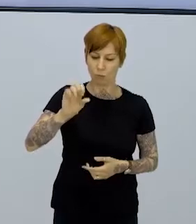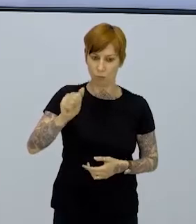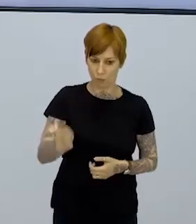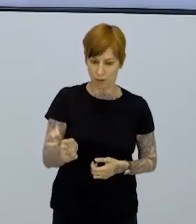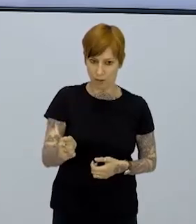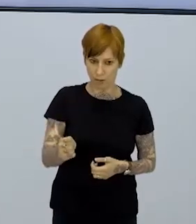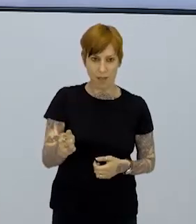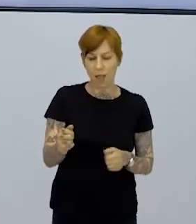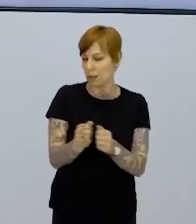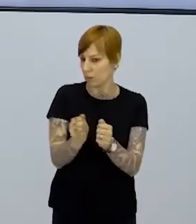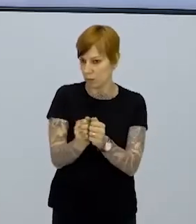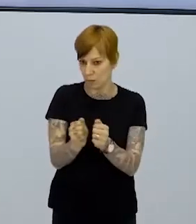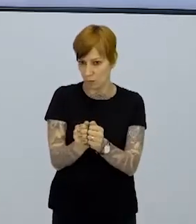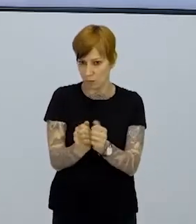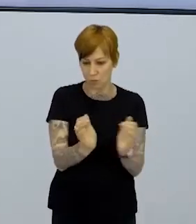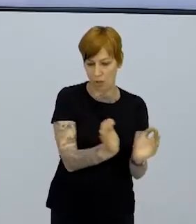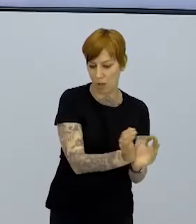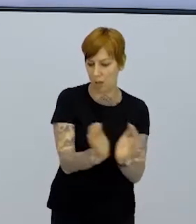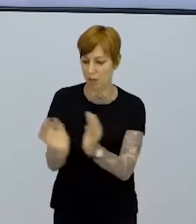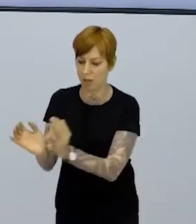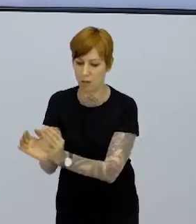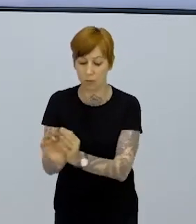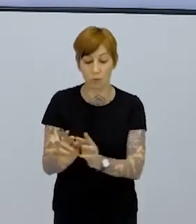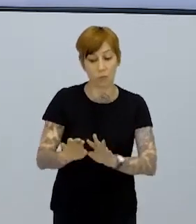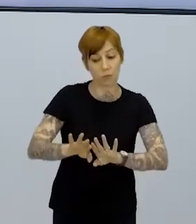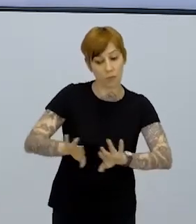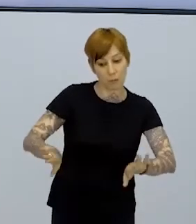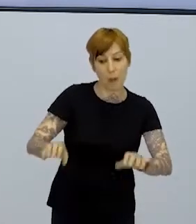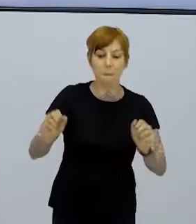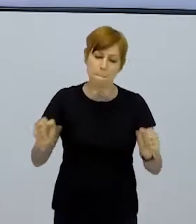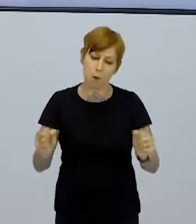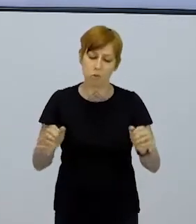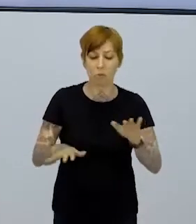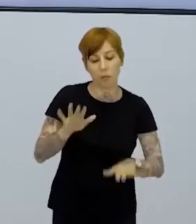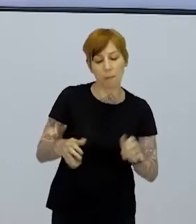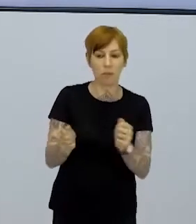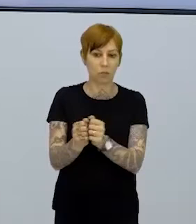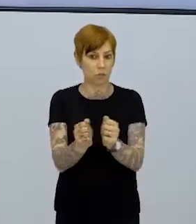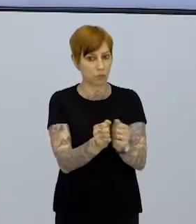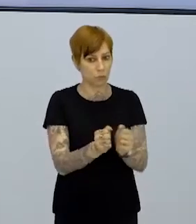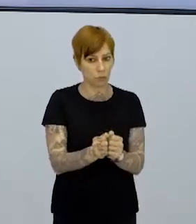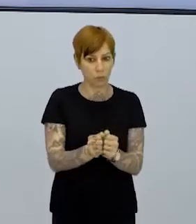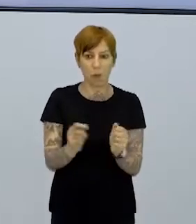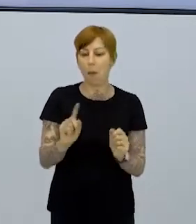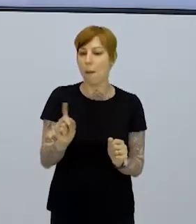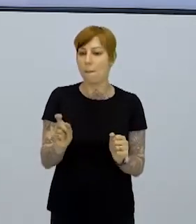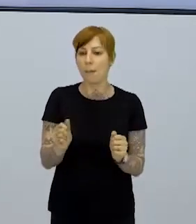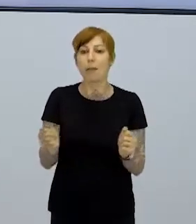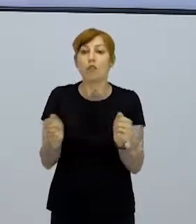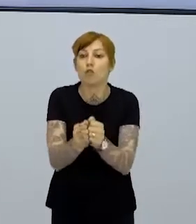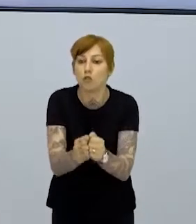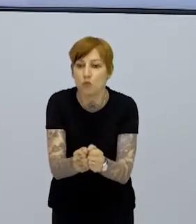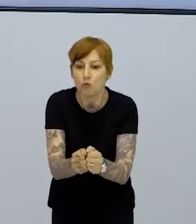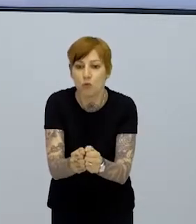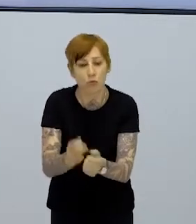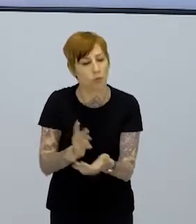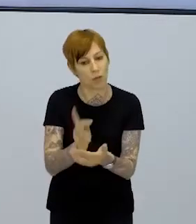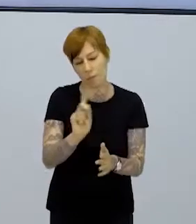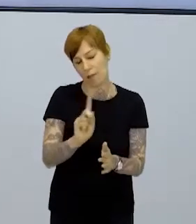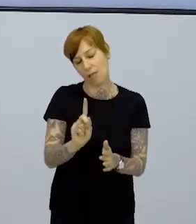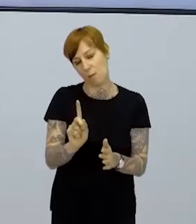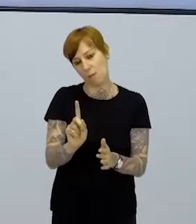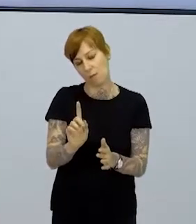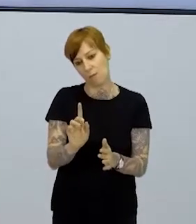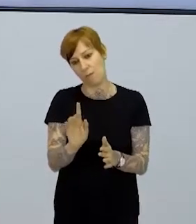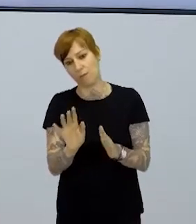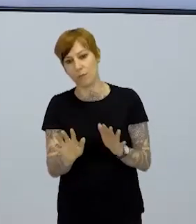não necessariamente juntas. Elas podem andar juntas, mas normalmente elas estão próximas, tá? Então fica com isso em mente e vamos trabalhando